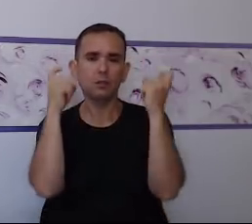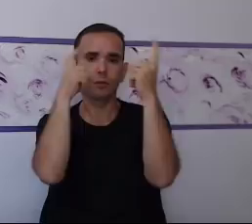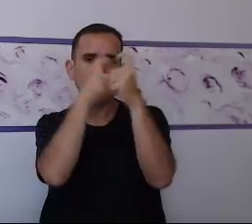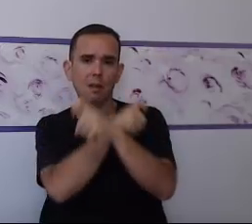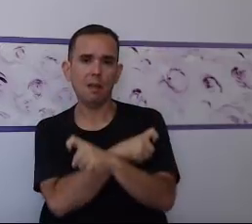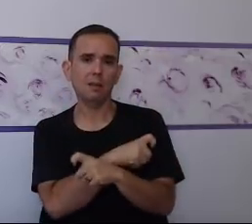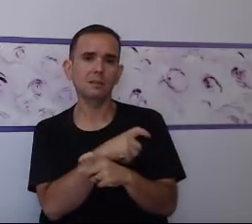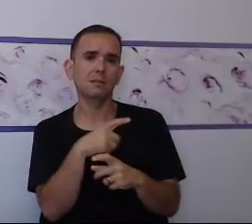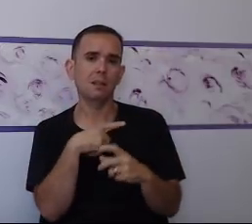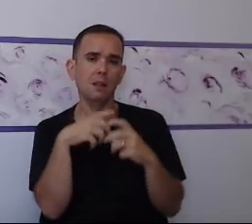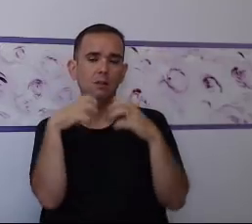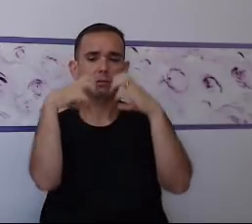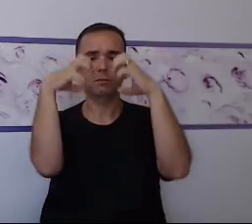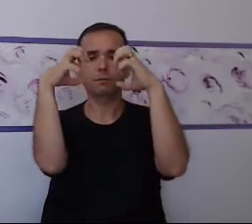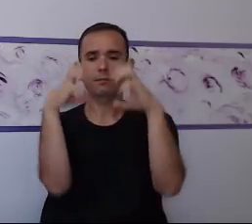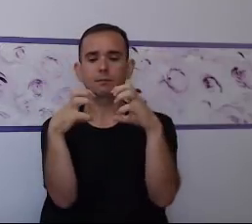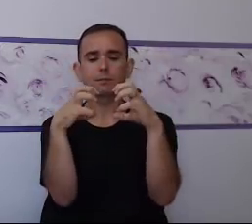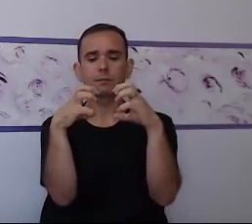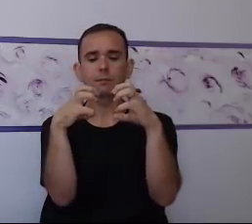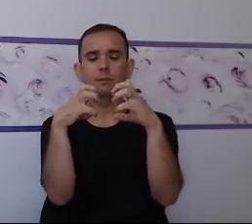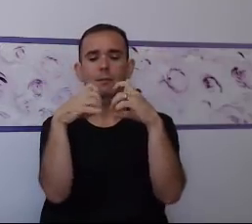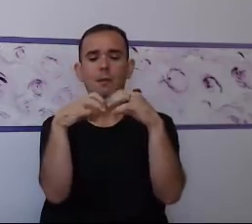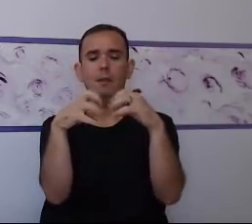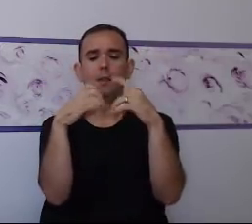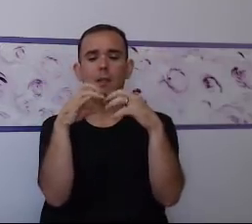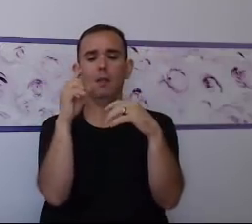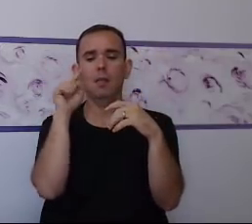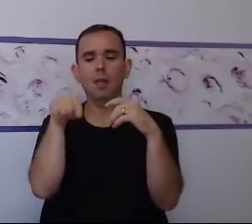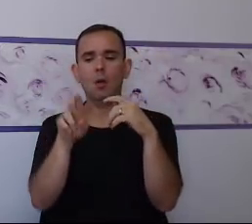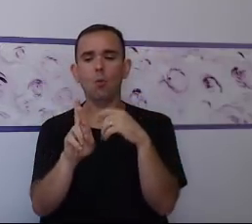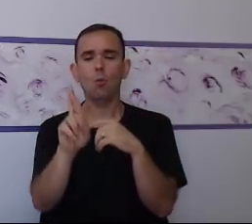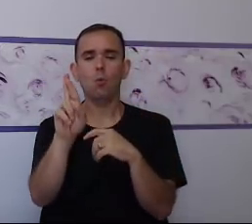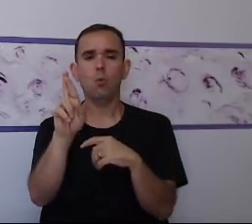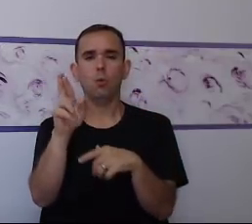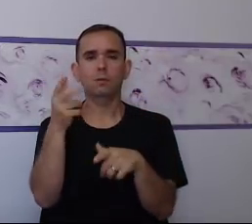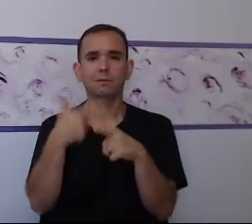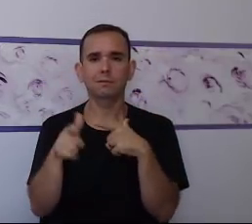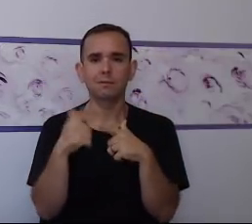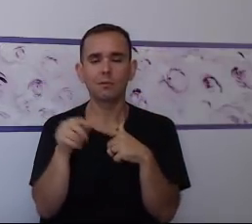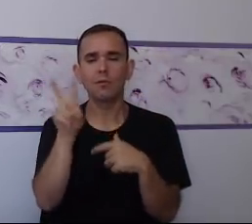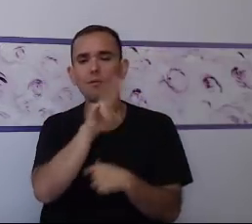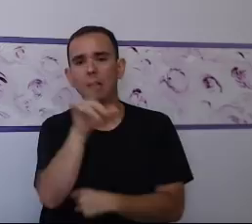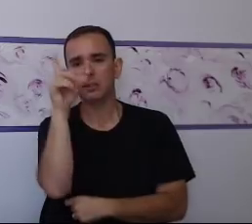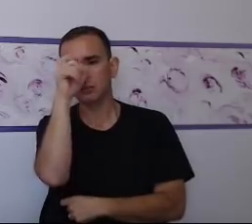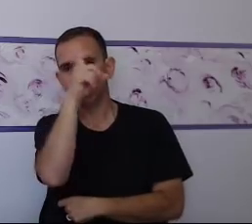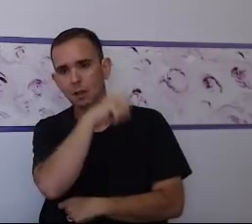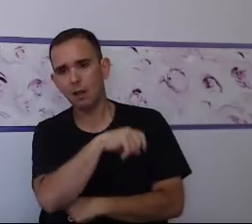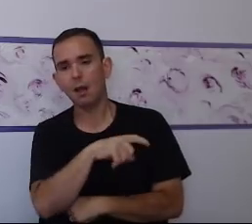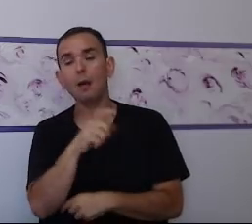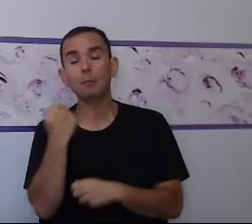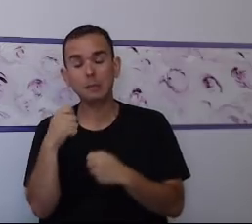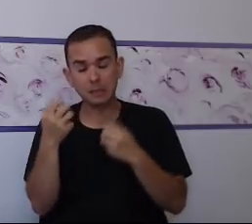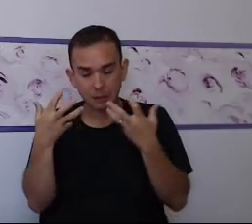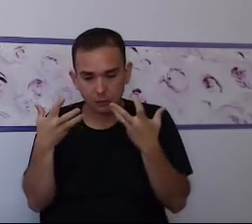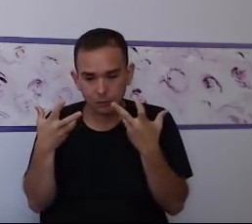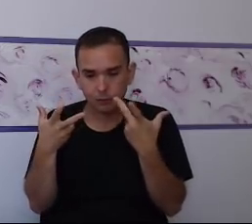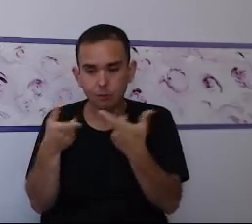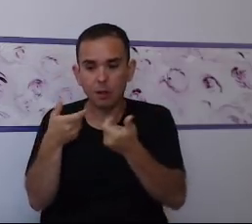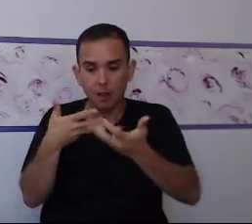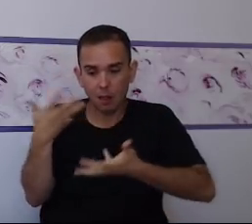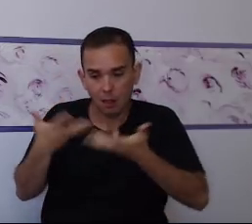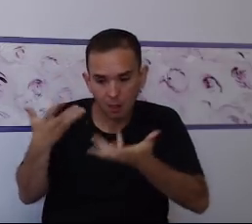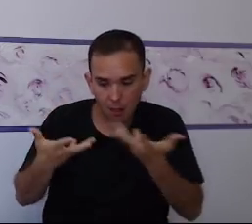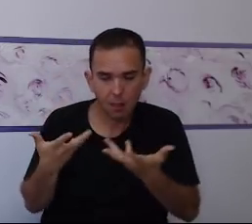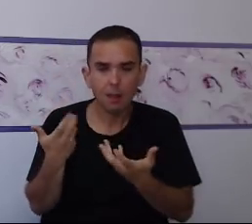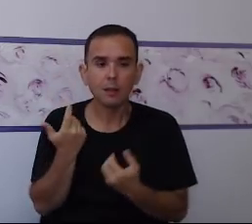ele tem essa área responsável lesionada. Então, vai dificultar. Então, nós temos que estimular, muitas vezes, para